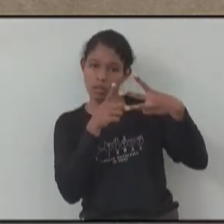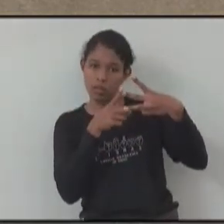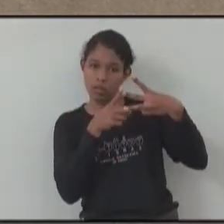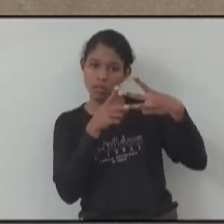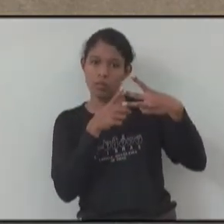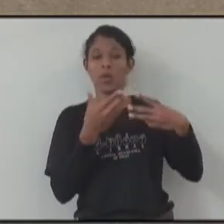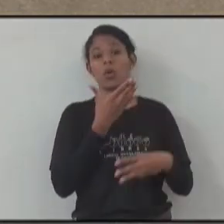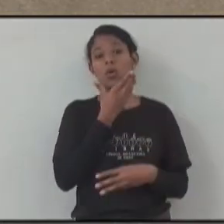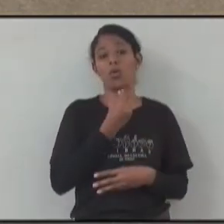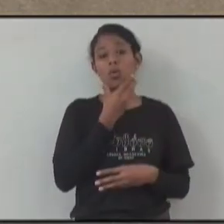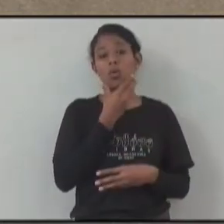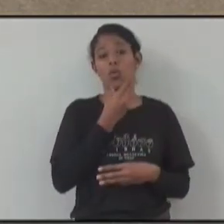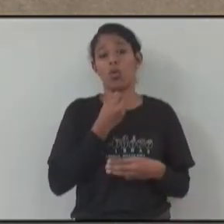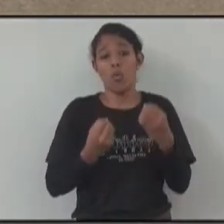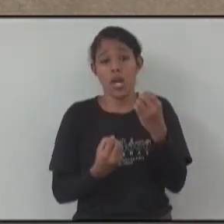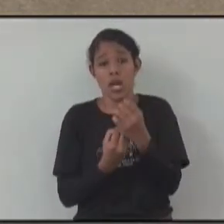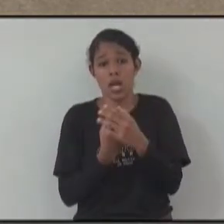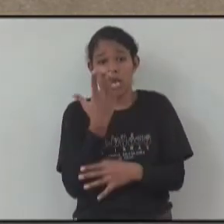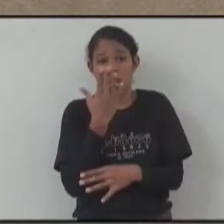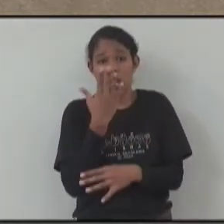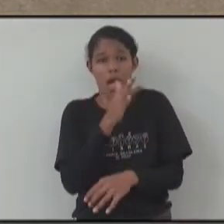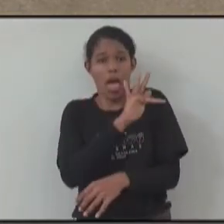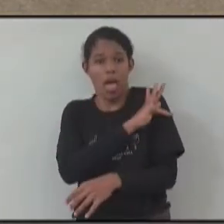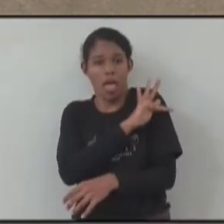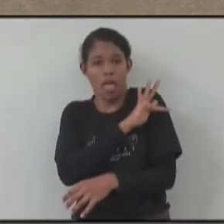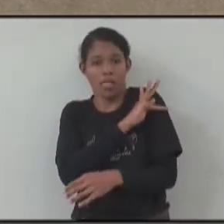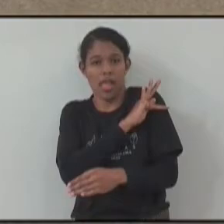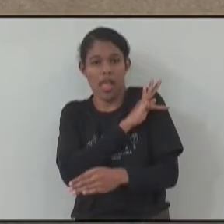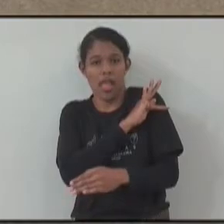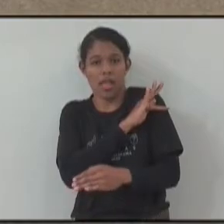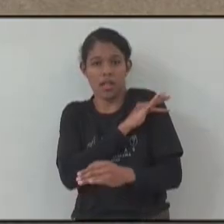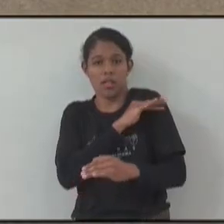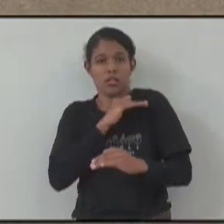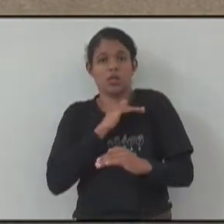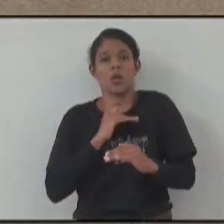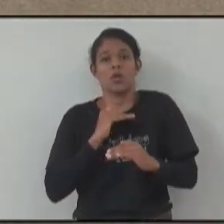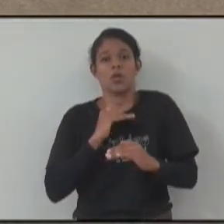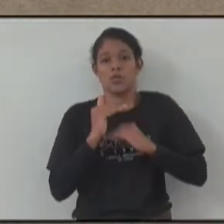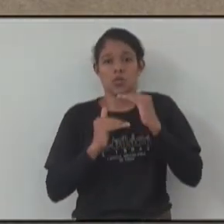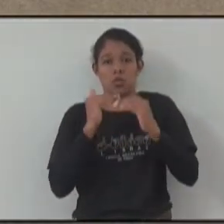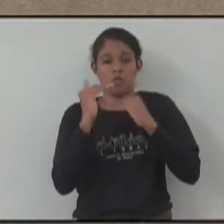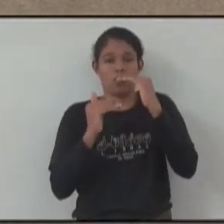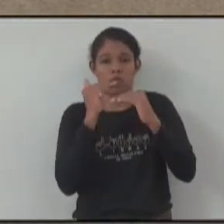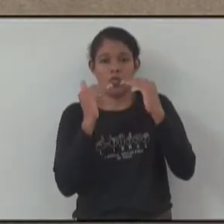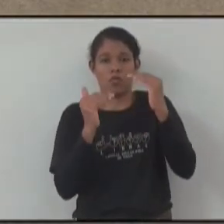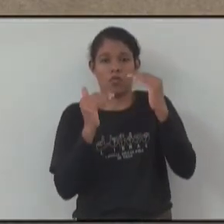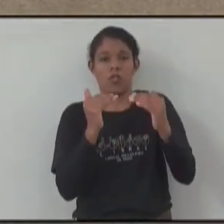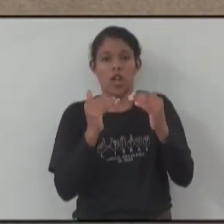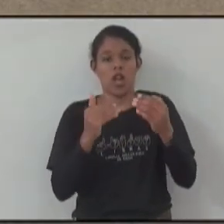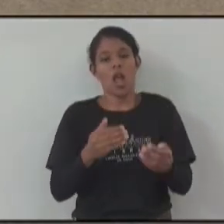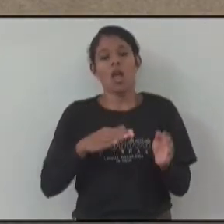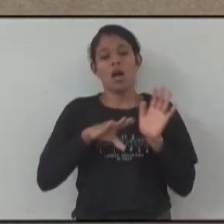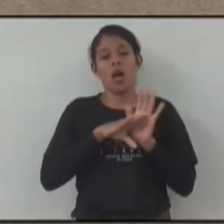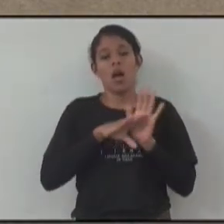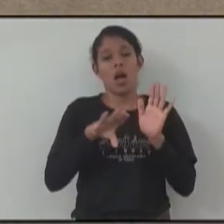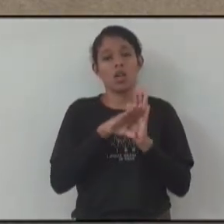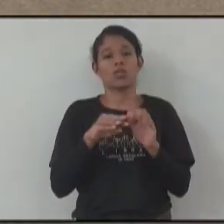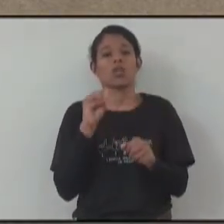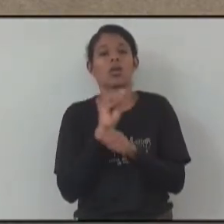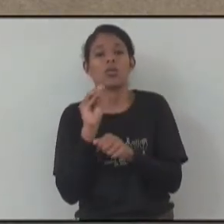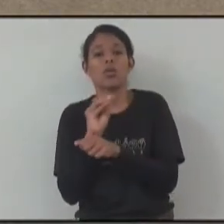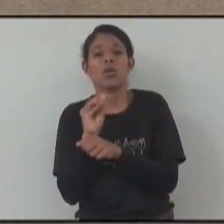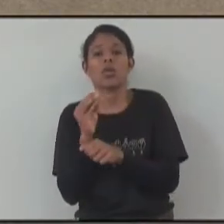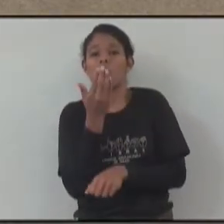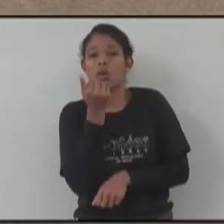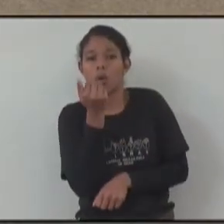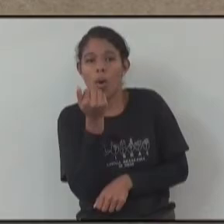Neolítico, o homem cria técnicas para ajudar no seu sustento, como a agricultura e a domesticação de animais,